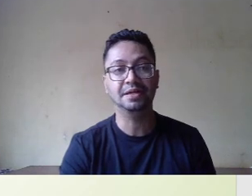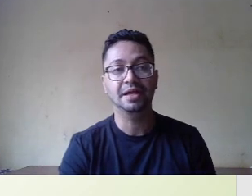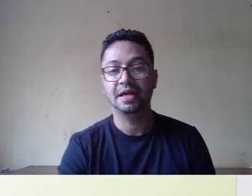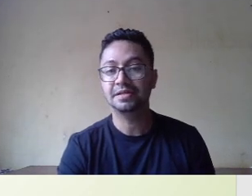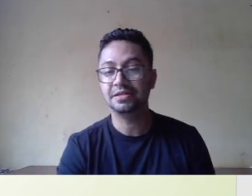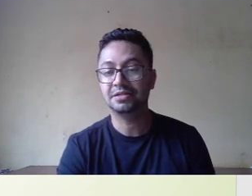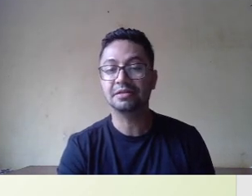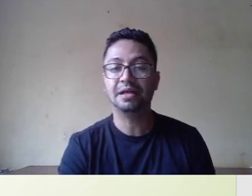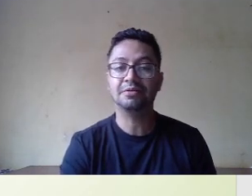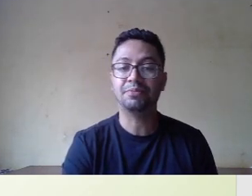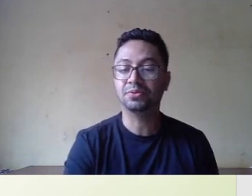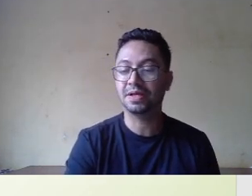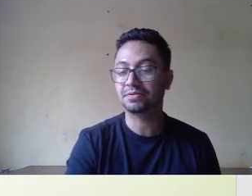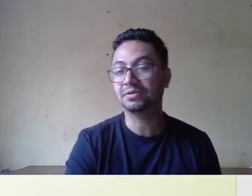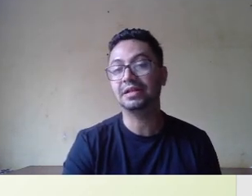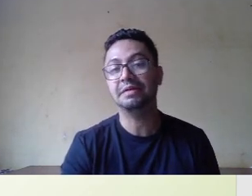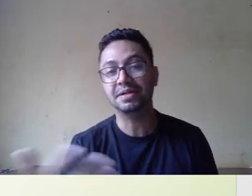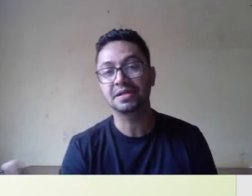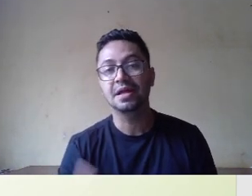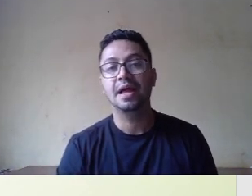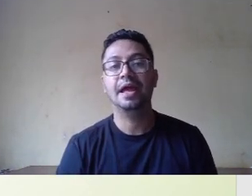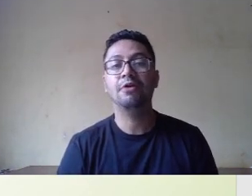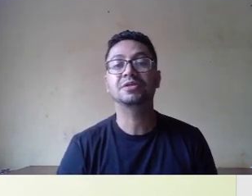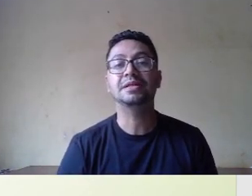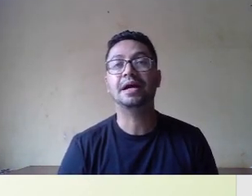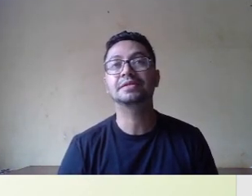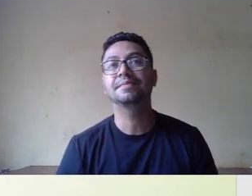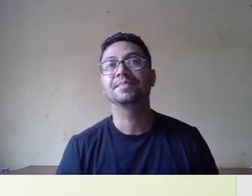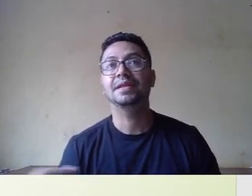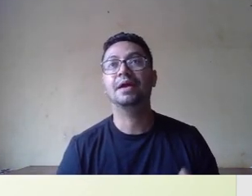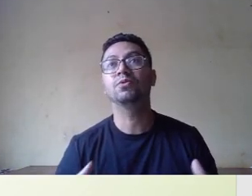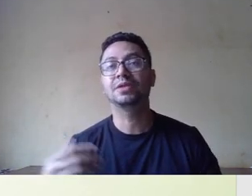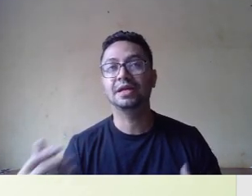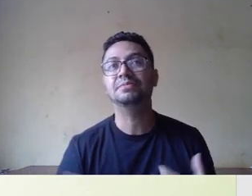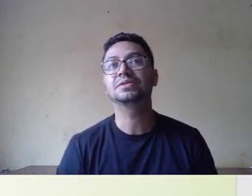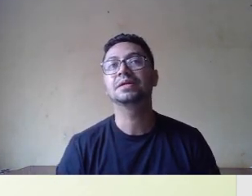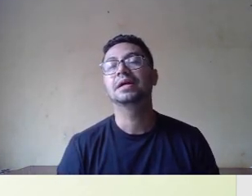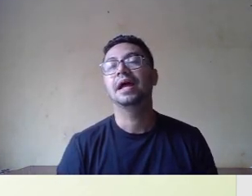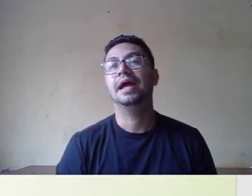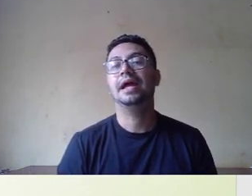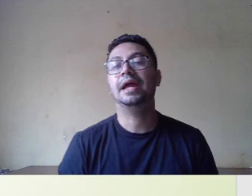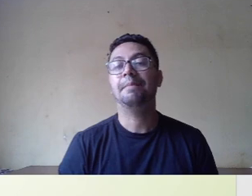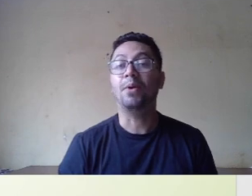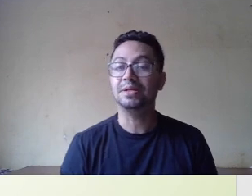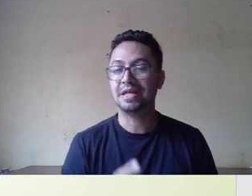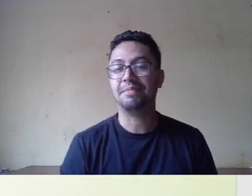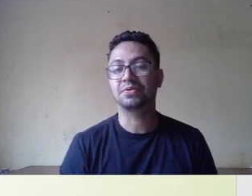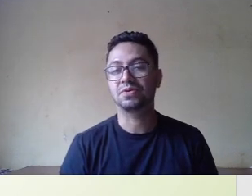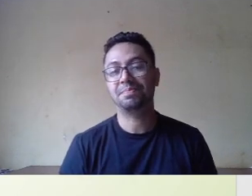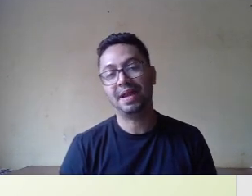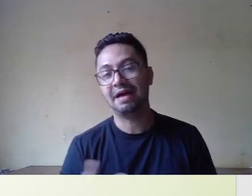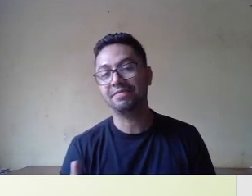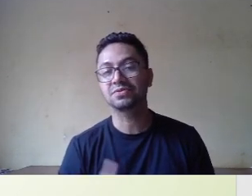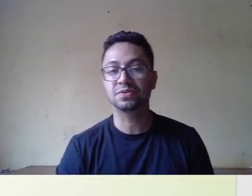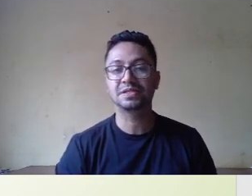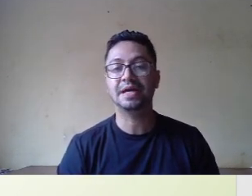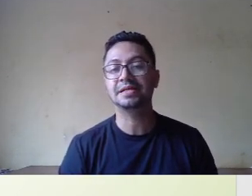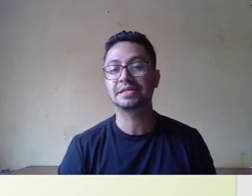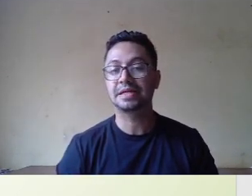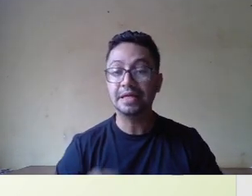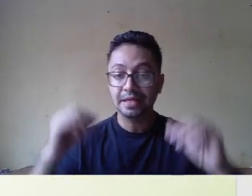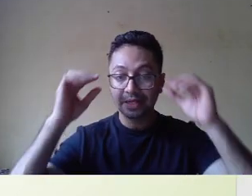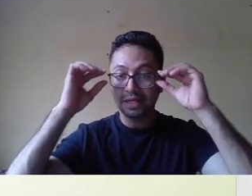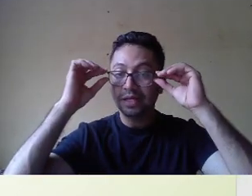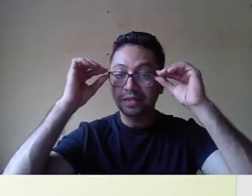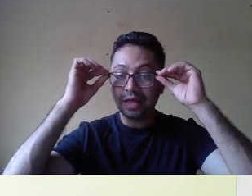sabe que existe, tanto na língua portuguesa quanto na Libras, os sinais, né, ou termos polissêmicos, palavras ou